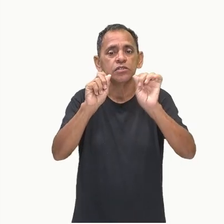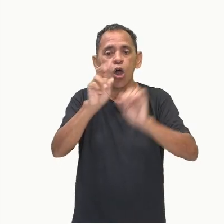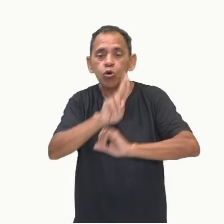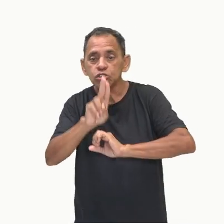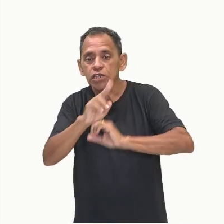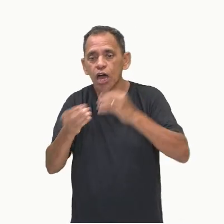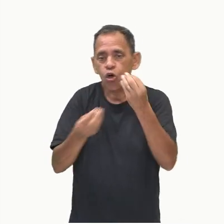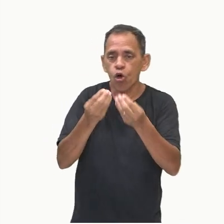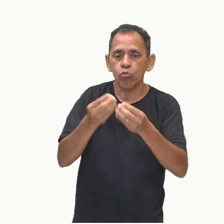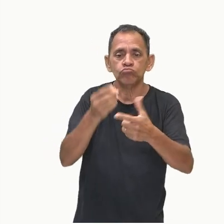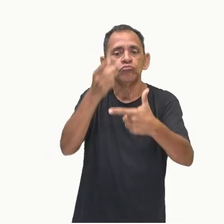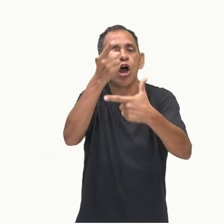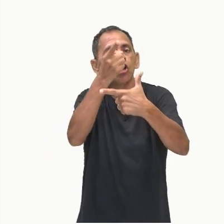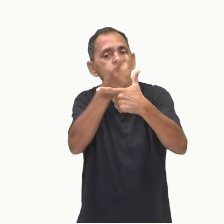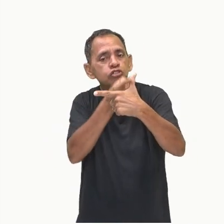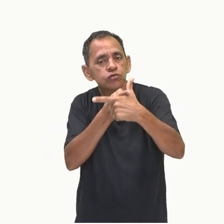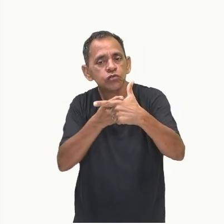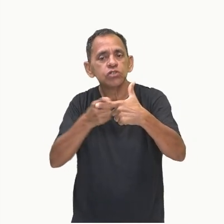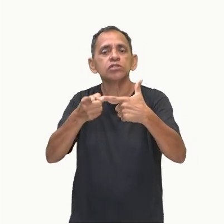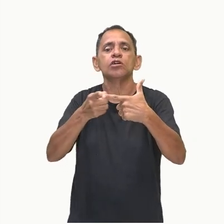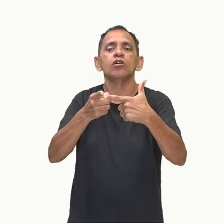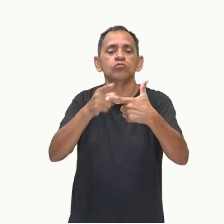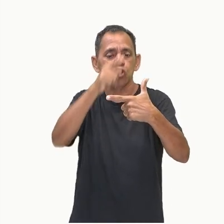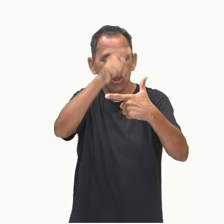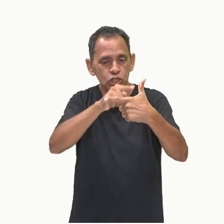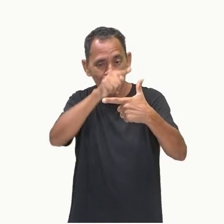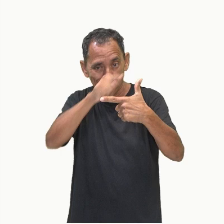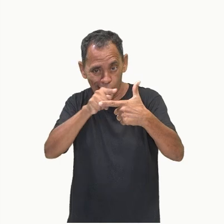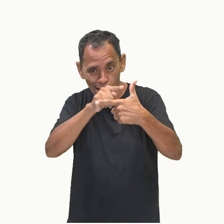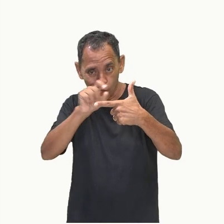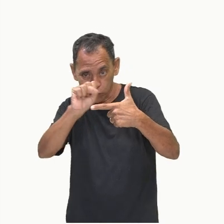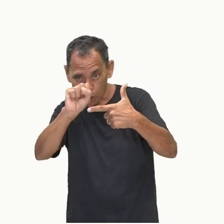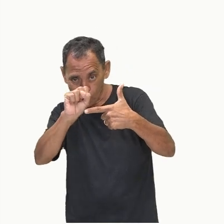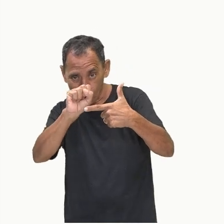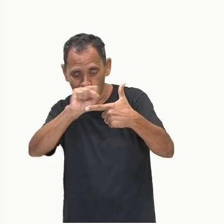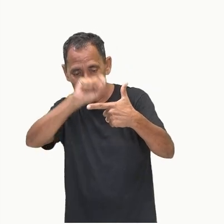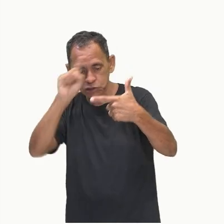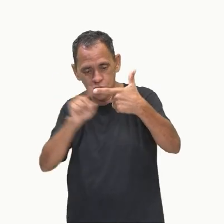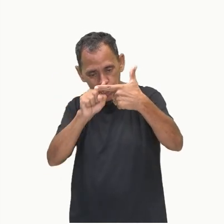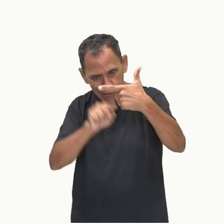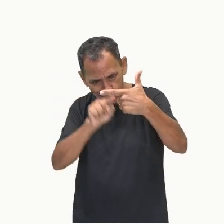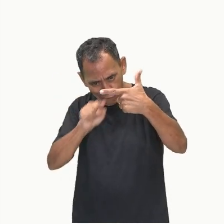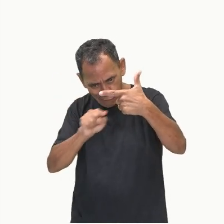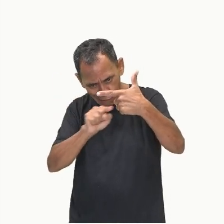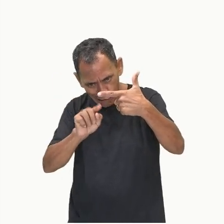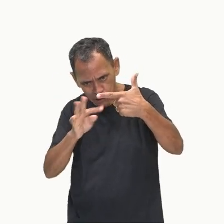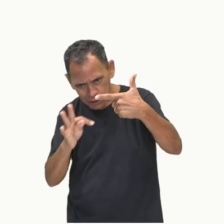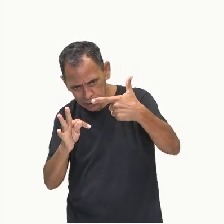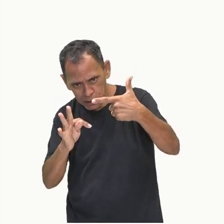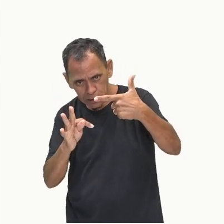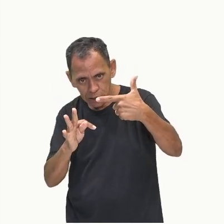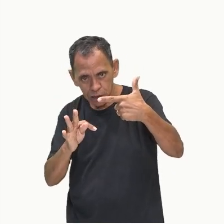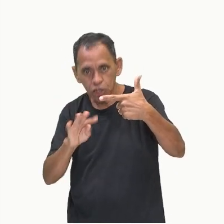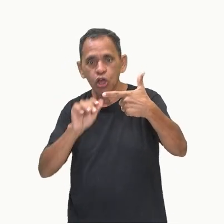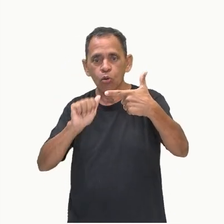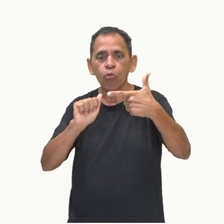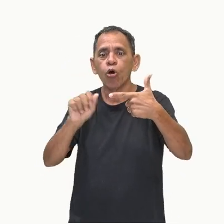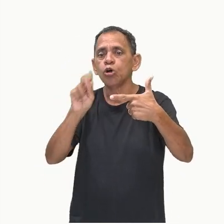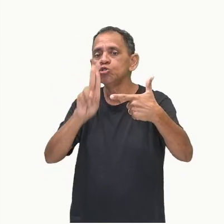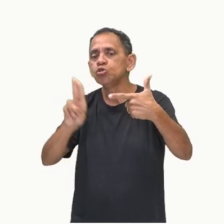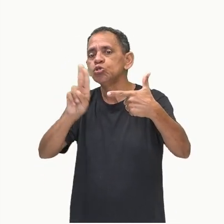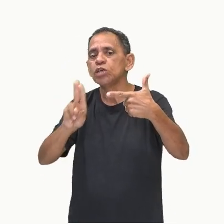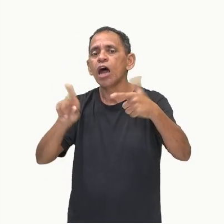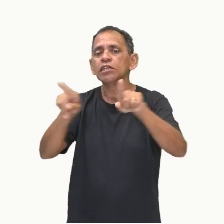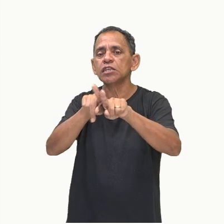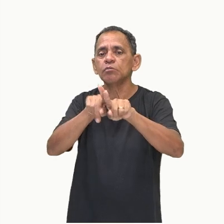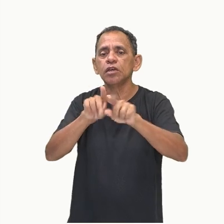a divisão do Del S pelo del t e eu vou precisar lembrar que